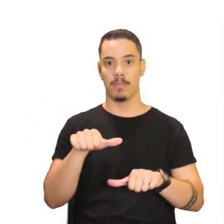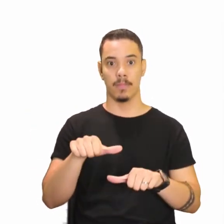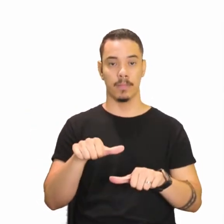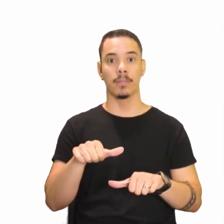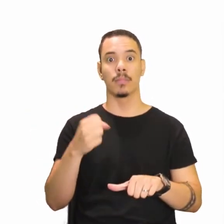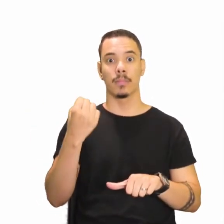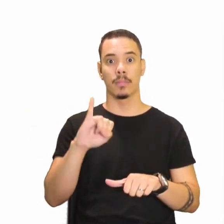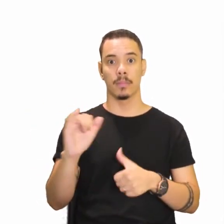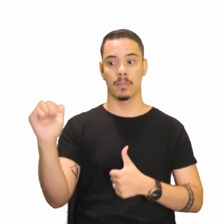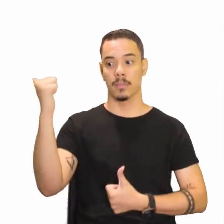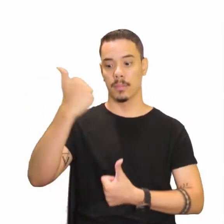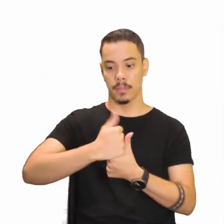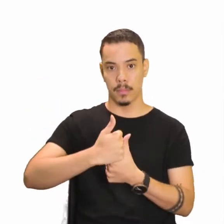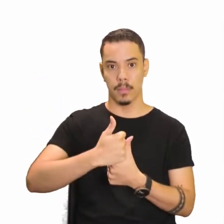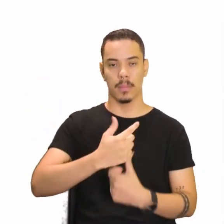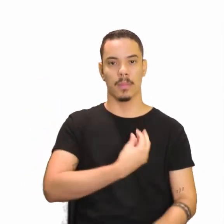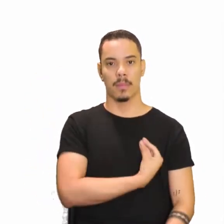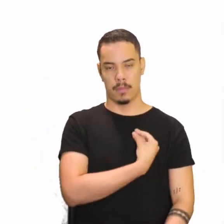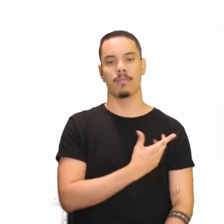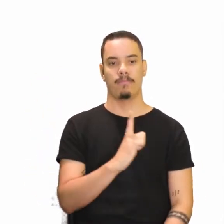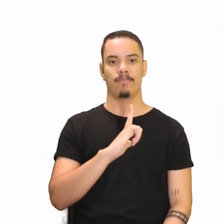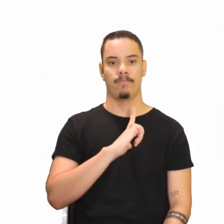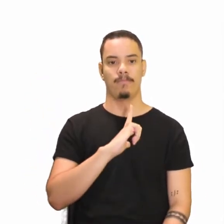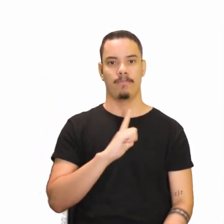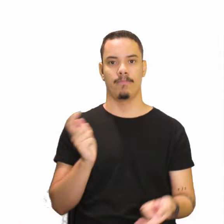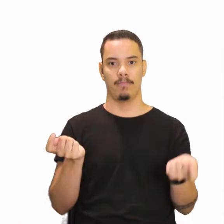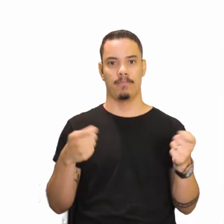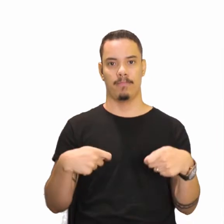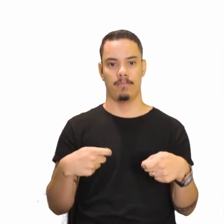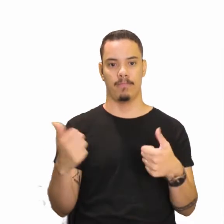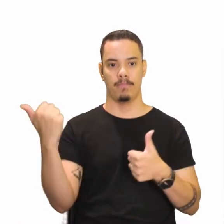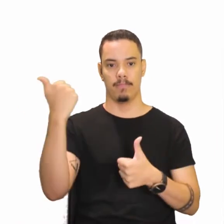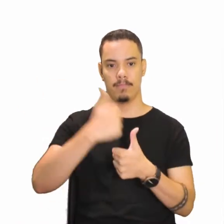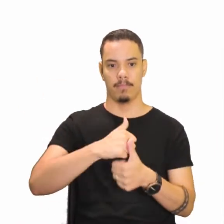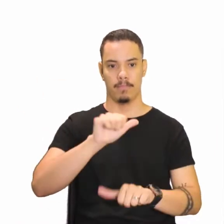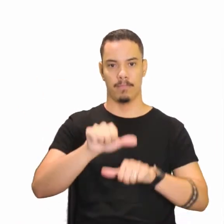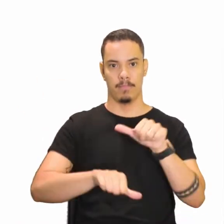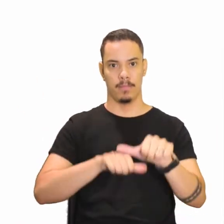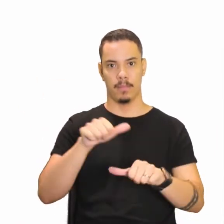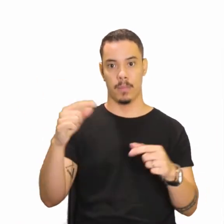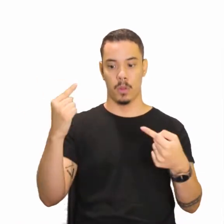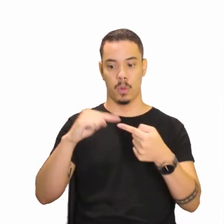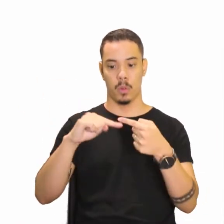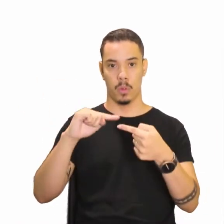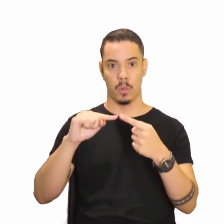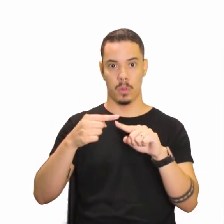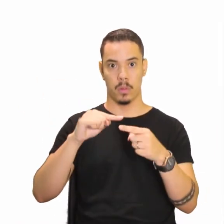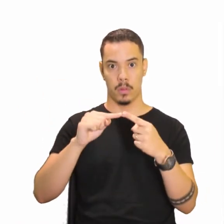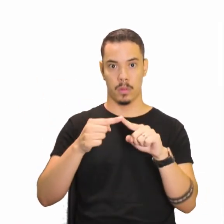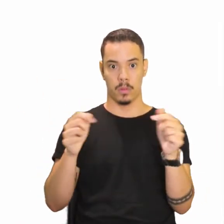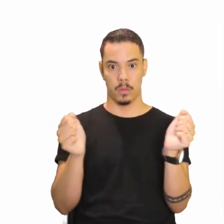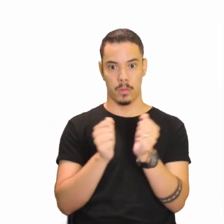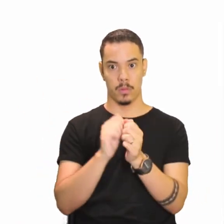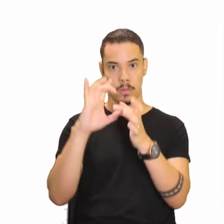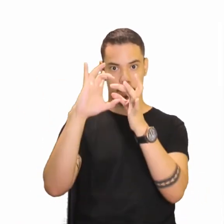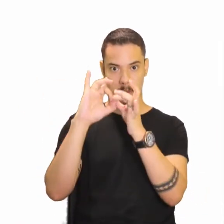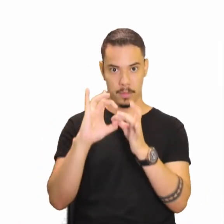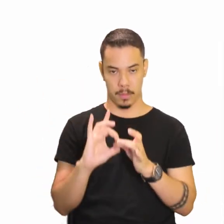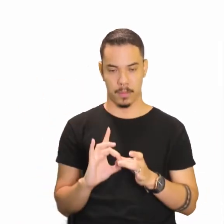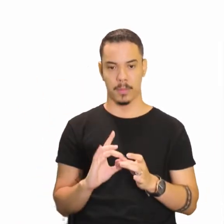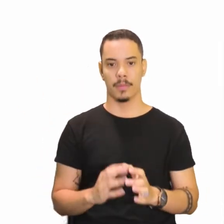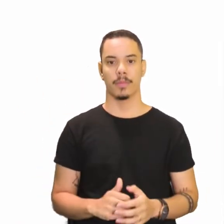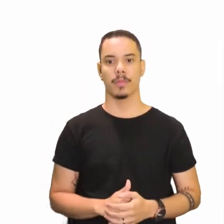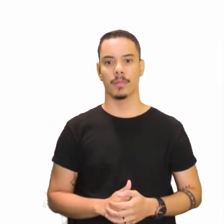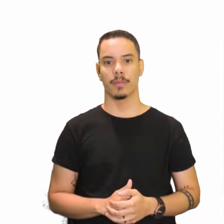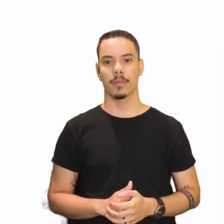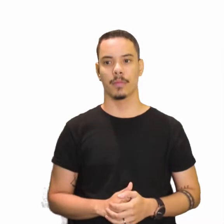você substituir pelo existir, haverá a flexão, ou seja, a concordância. Beleza? E aí, amadinho, chegou aquele